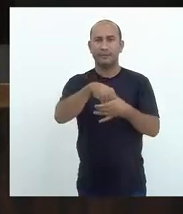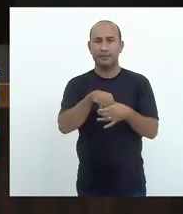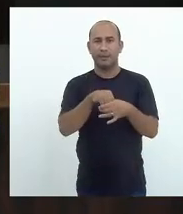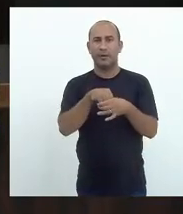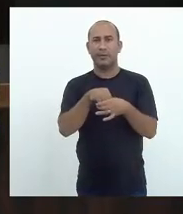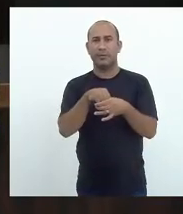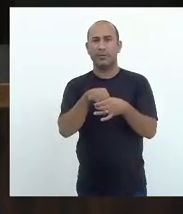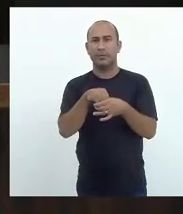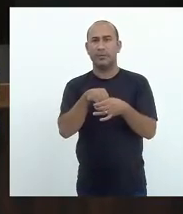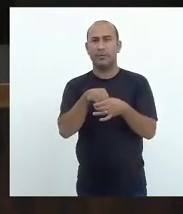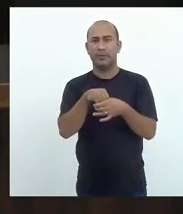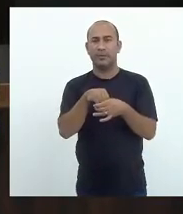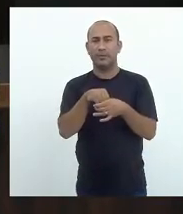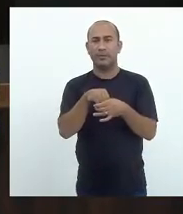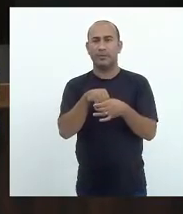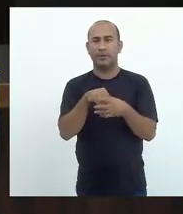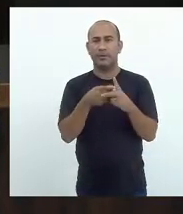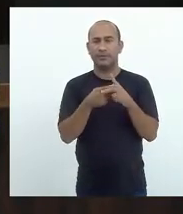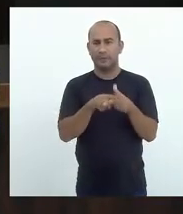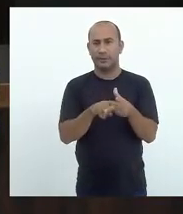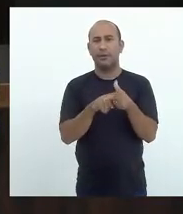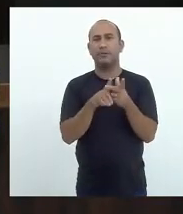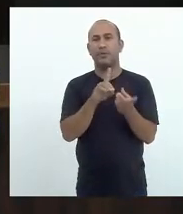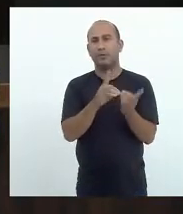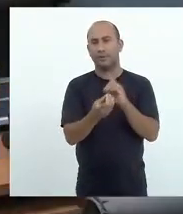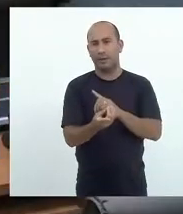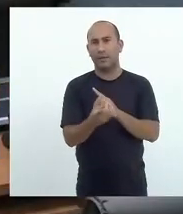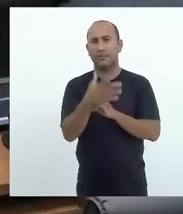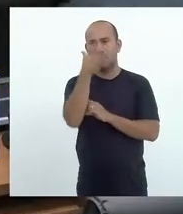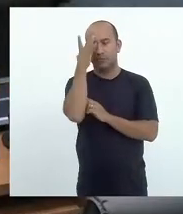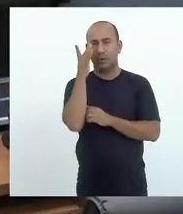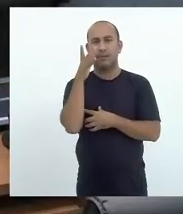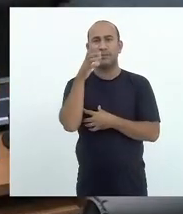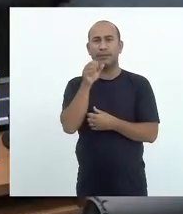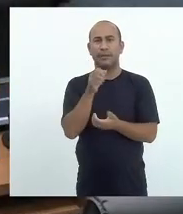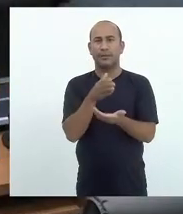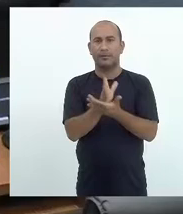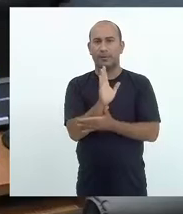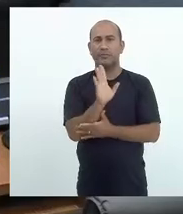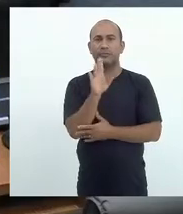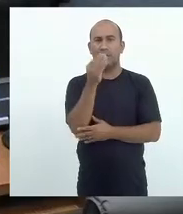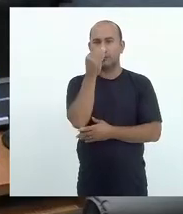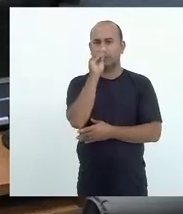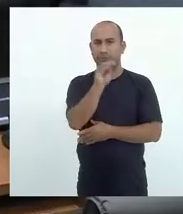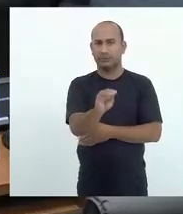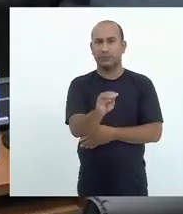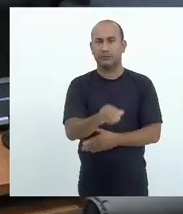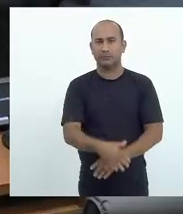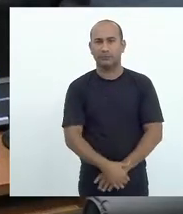emendas de plenário com pareceres contrários. Os senhores que aprovam, permaneçam como estão. Rejeitado. Para encaminhar.